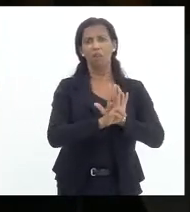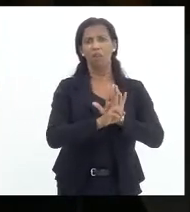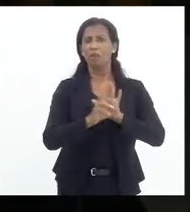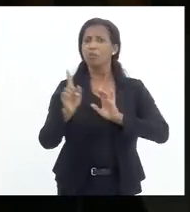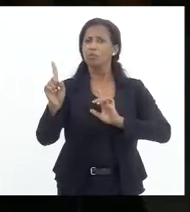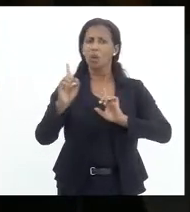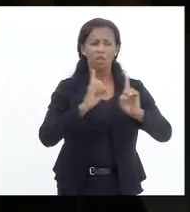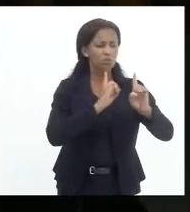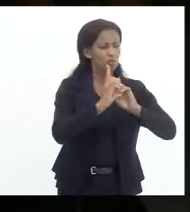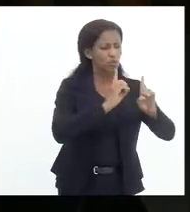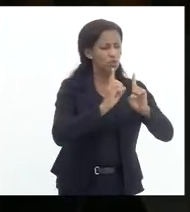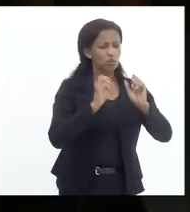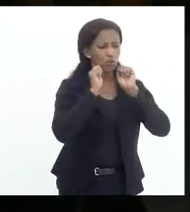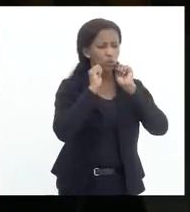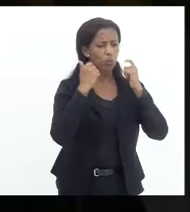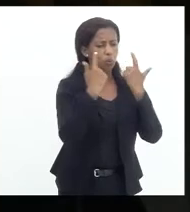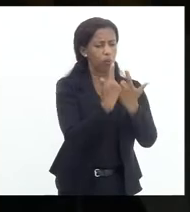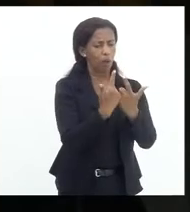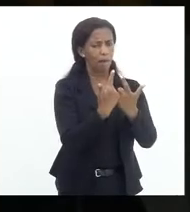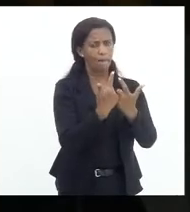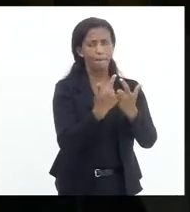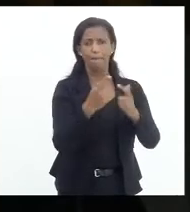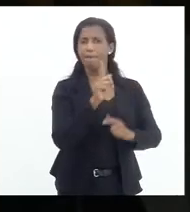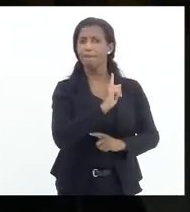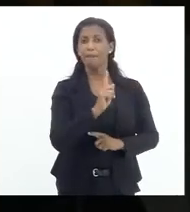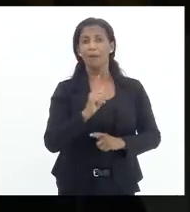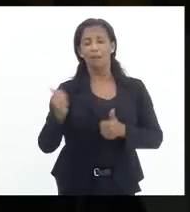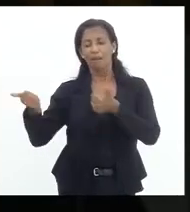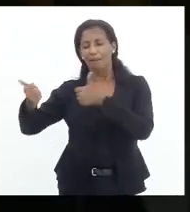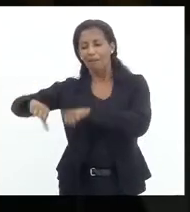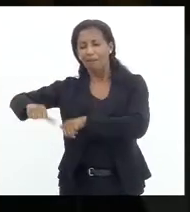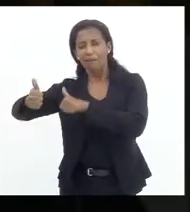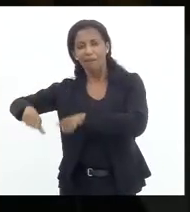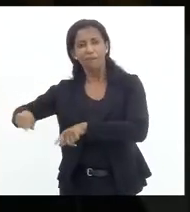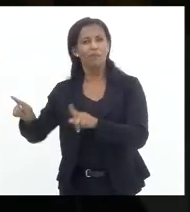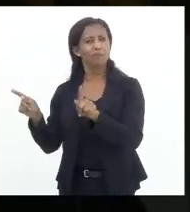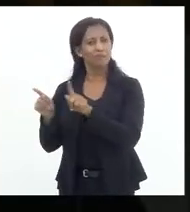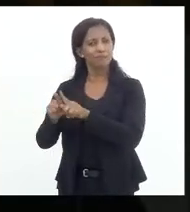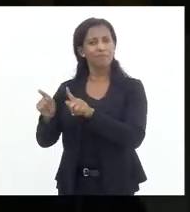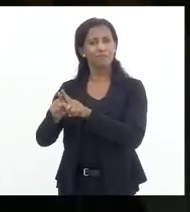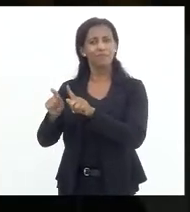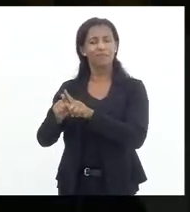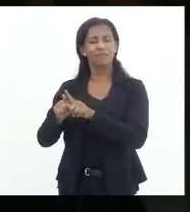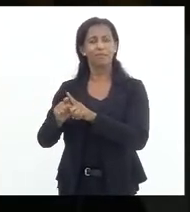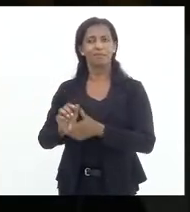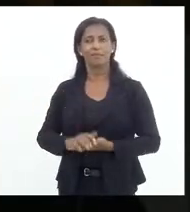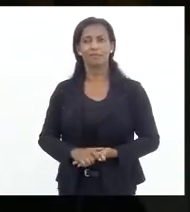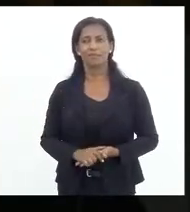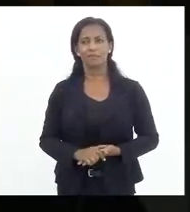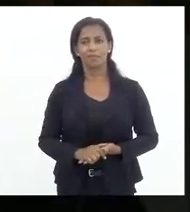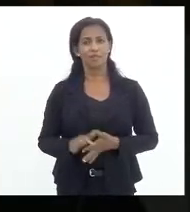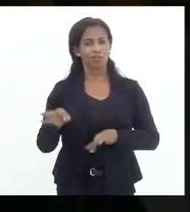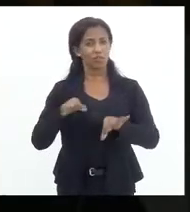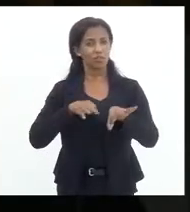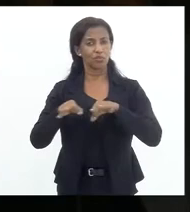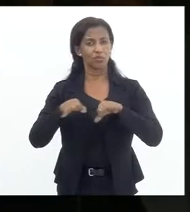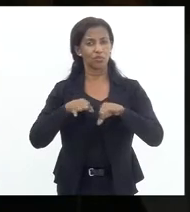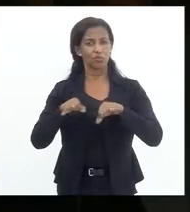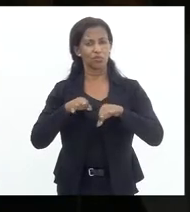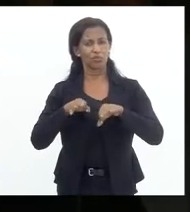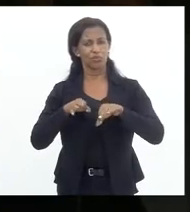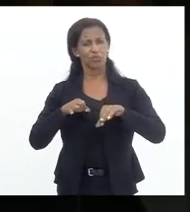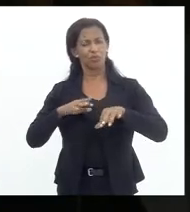nas discussões no Parlamento como também na avaliação o tio forma